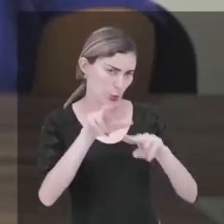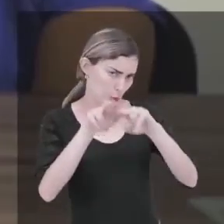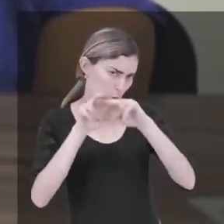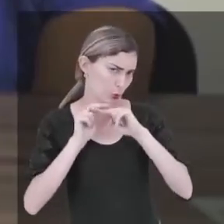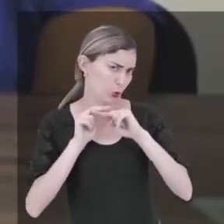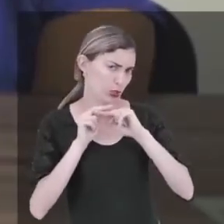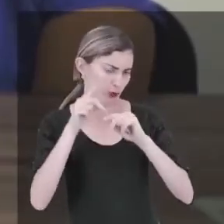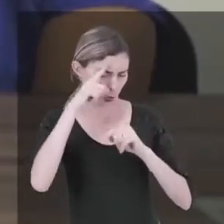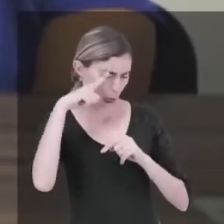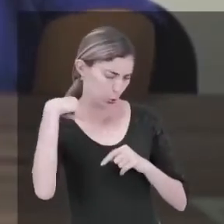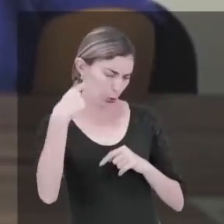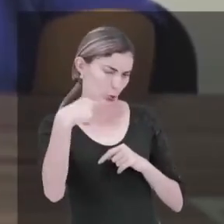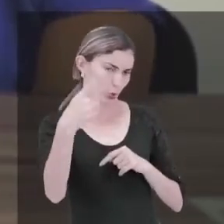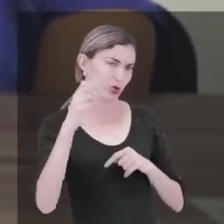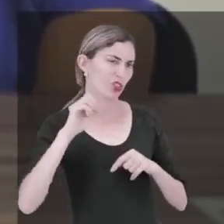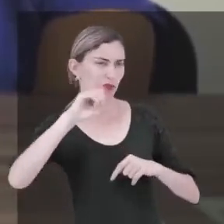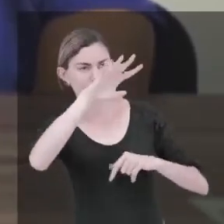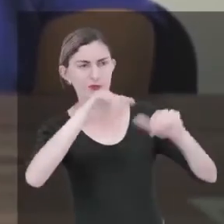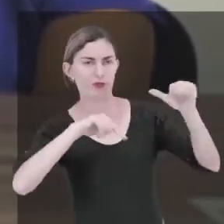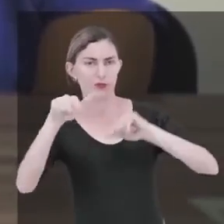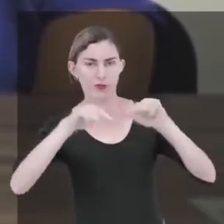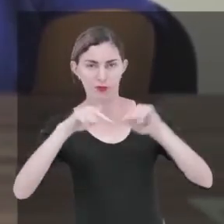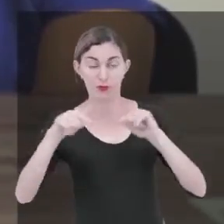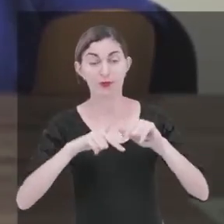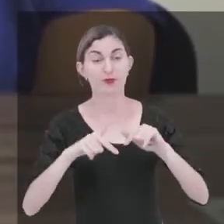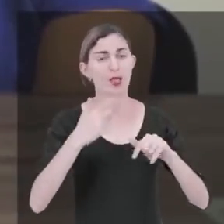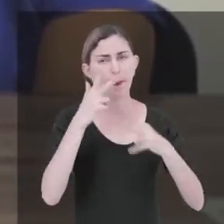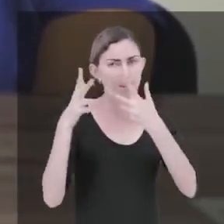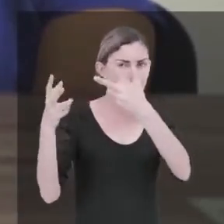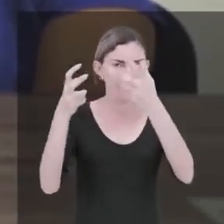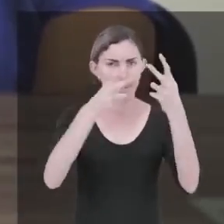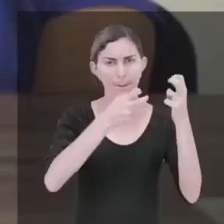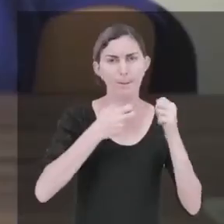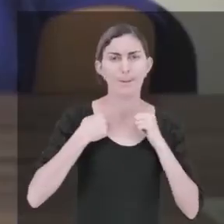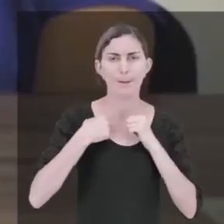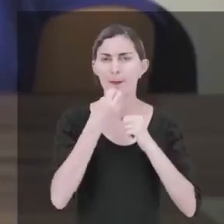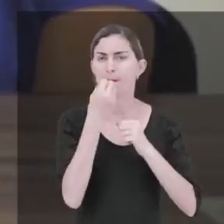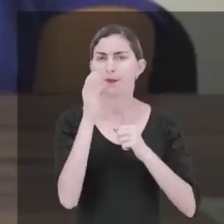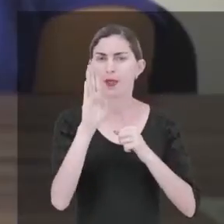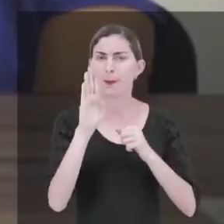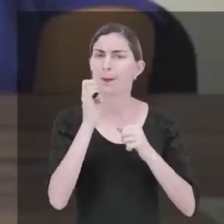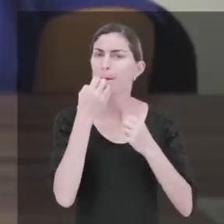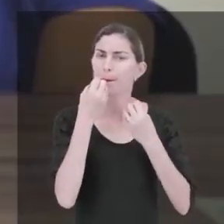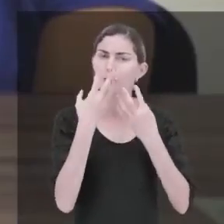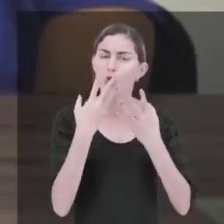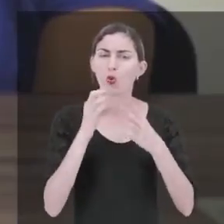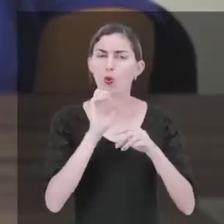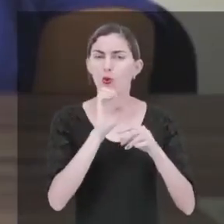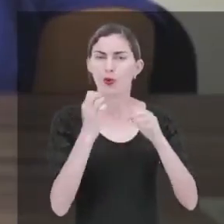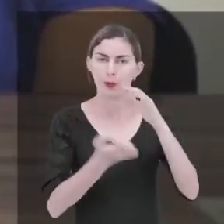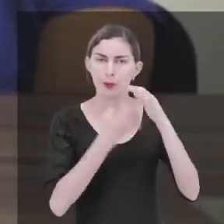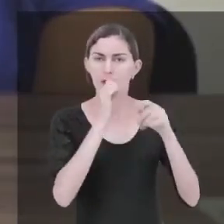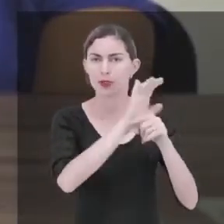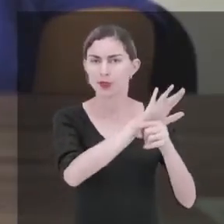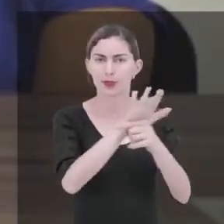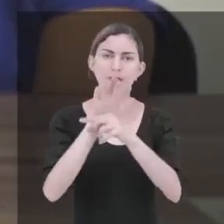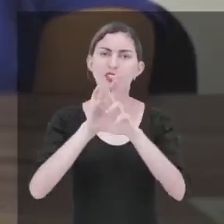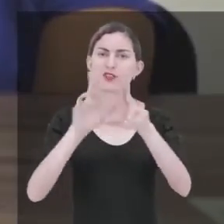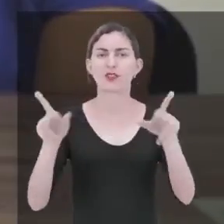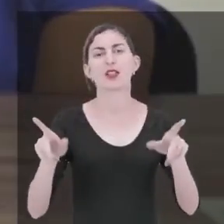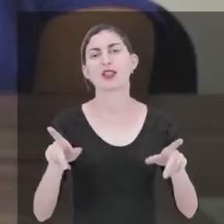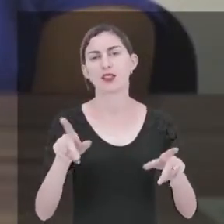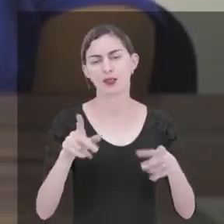lhe motiva a sair todos os dias, percebemos que os benefícios que as empresas oferecem são o